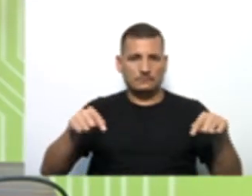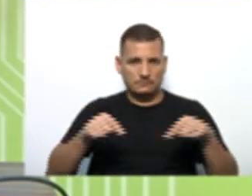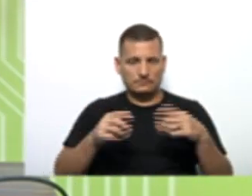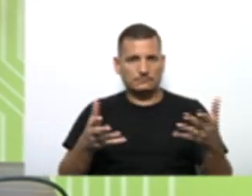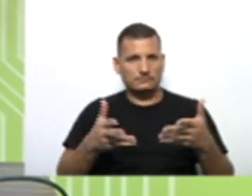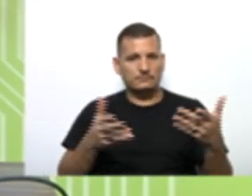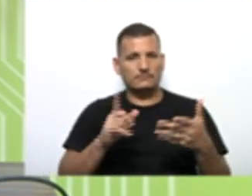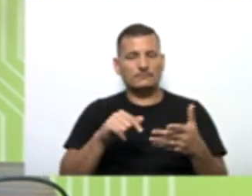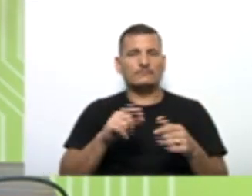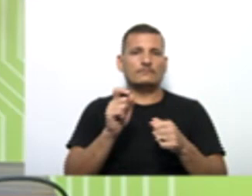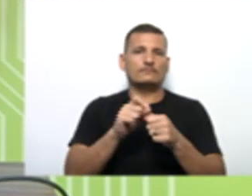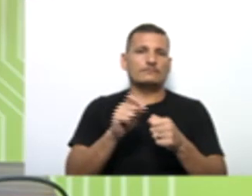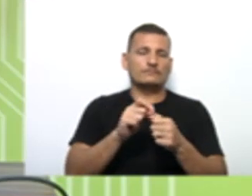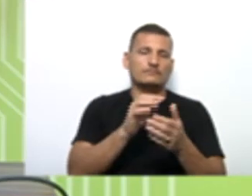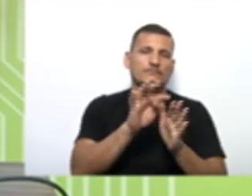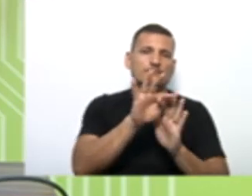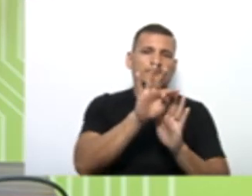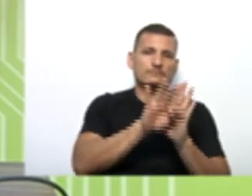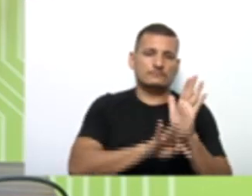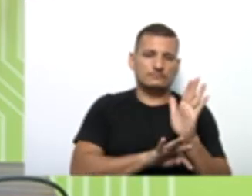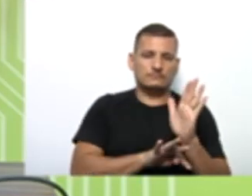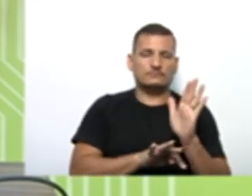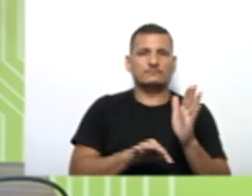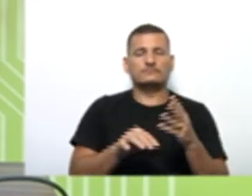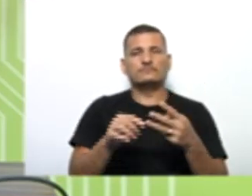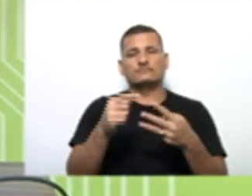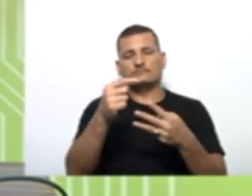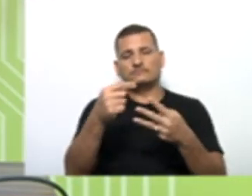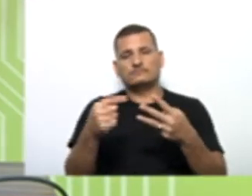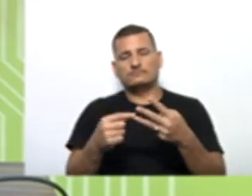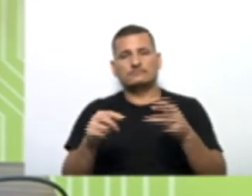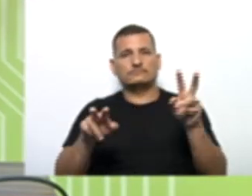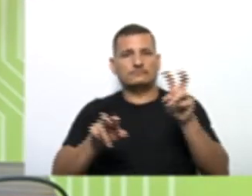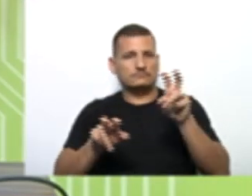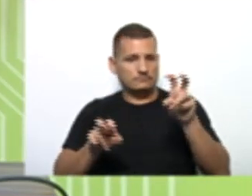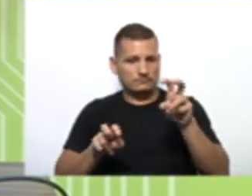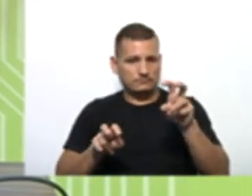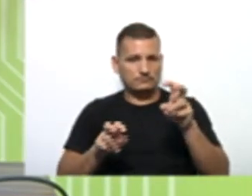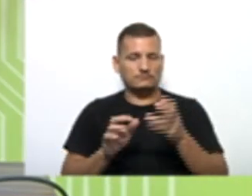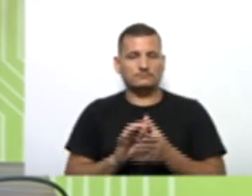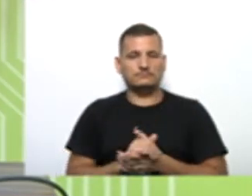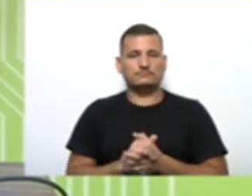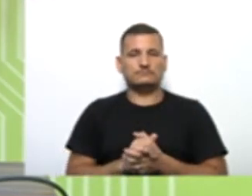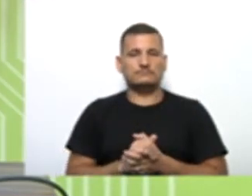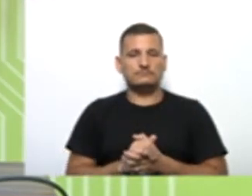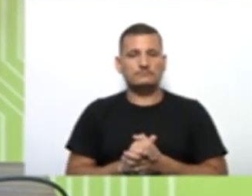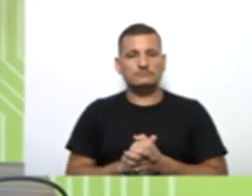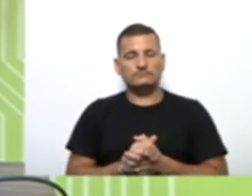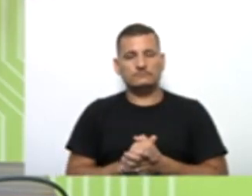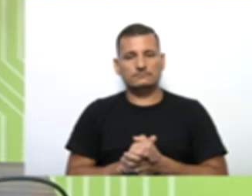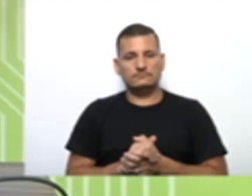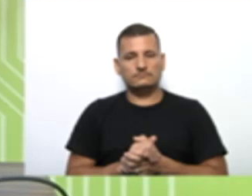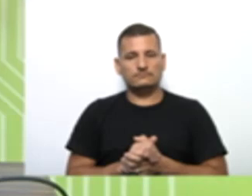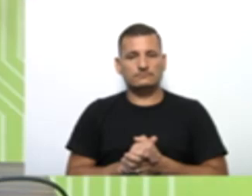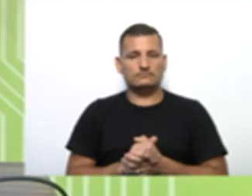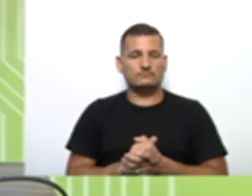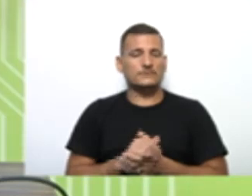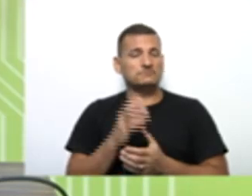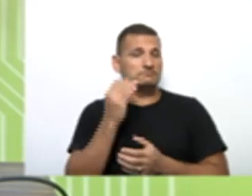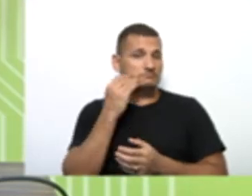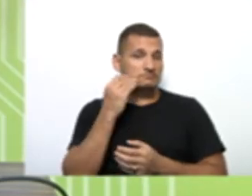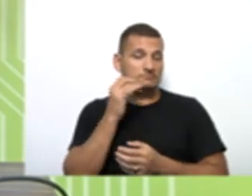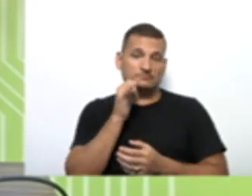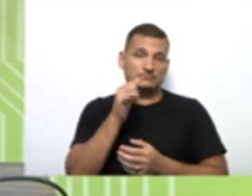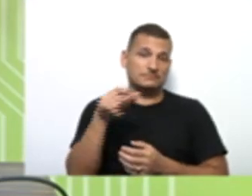construir, a partir de um texto, três tipos de citações. Então, a gente espera que seja